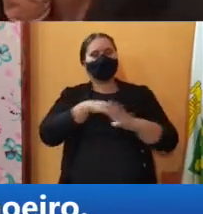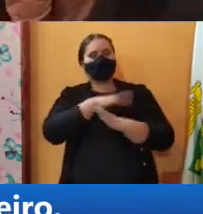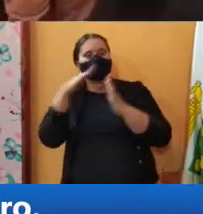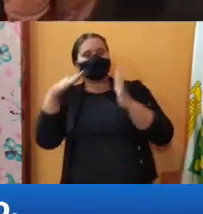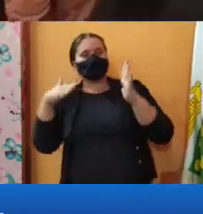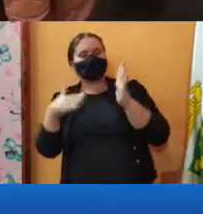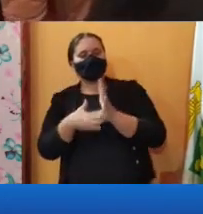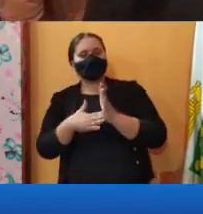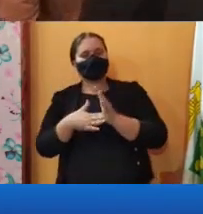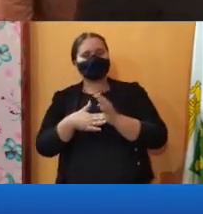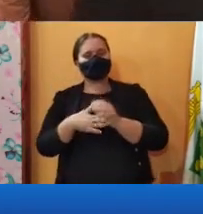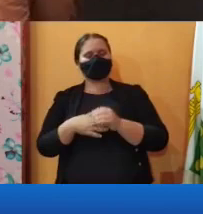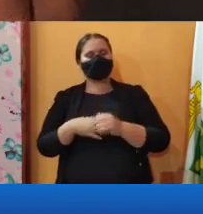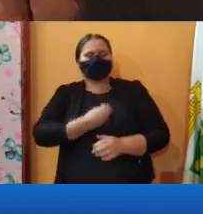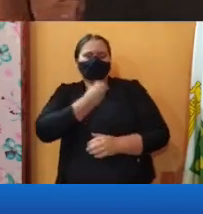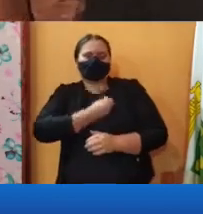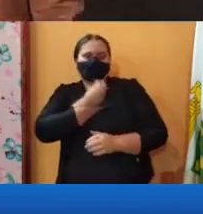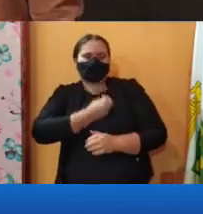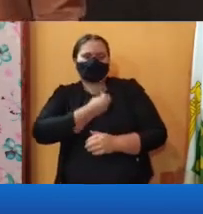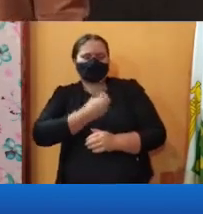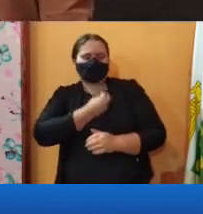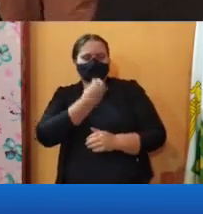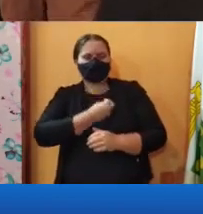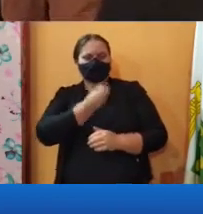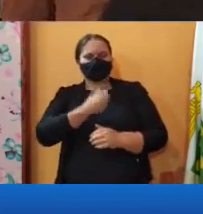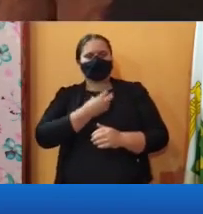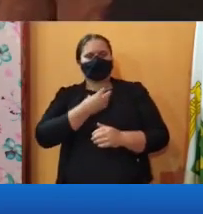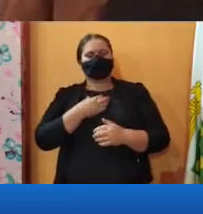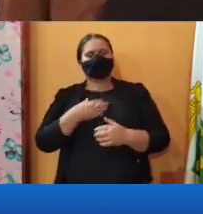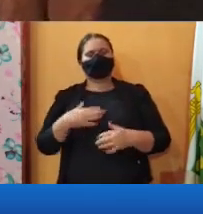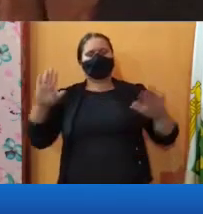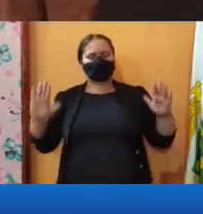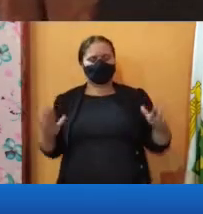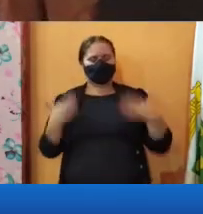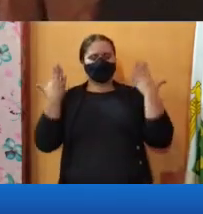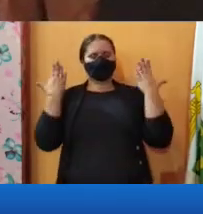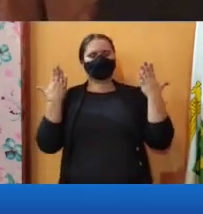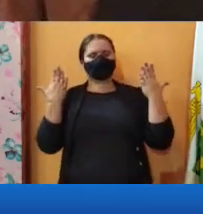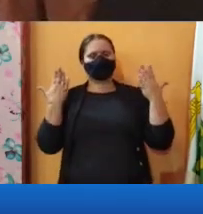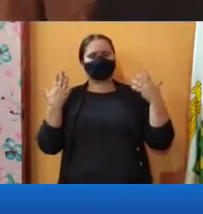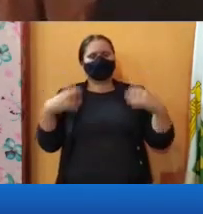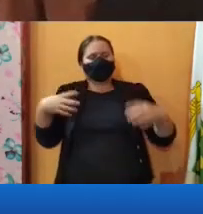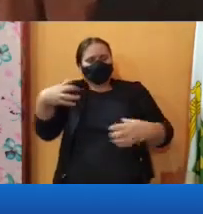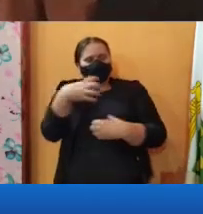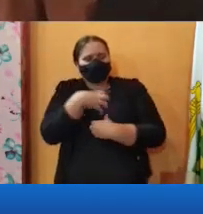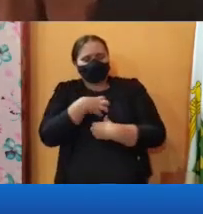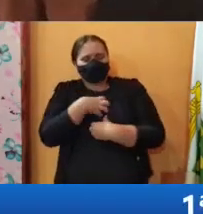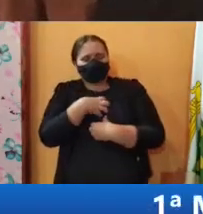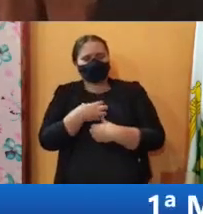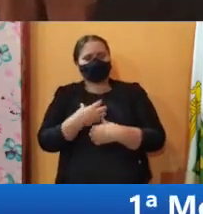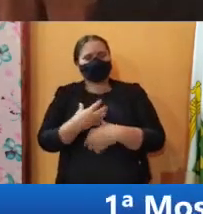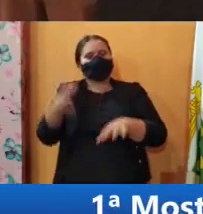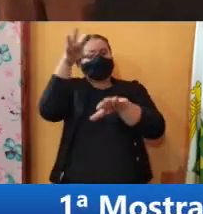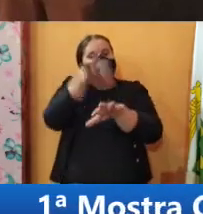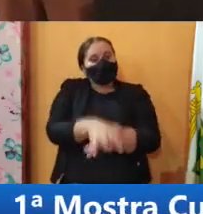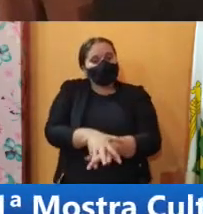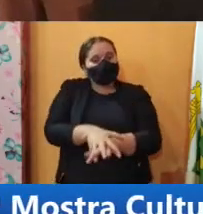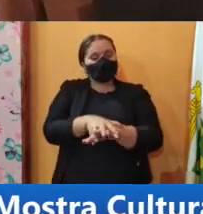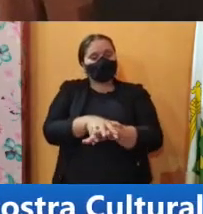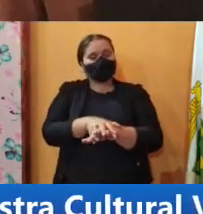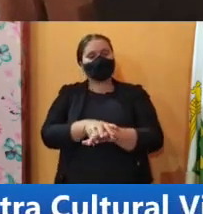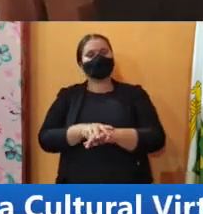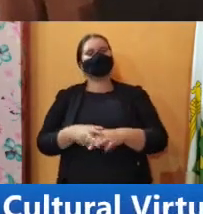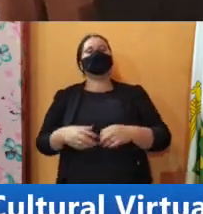gente, isso dá vida. Não é? É injetar ânimo a nós que estamos agora tendo que nos adaptar ao virtual. Então,